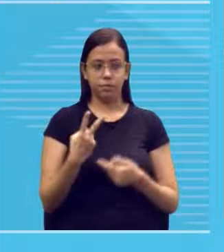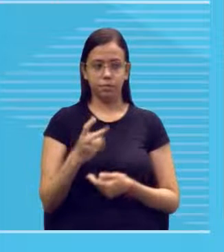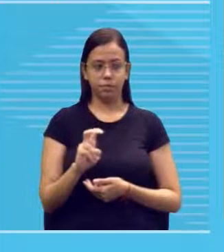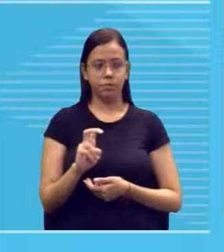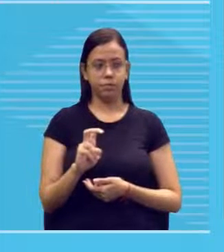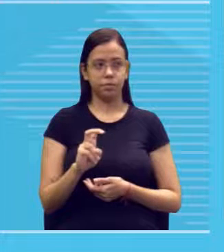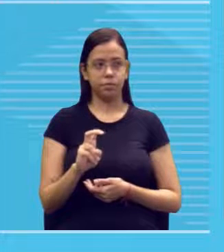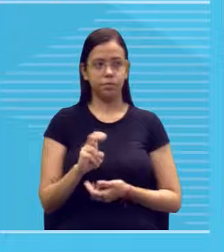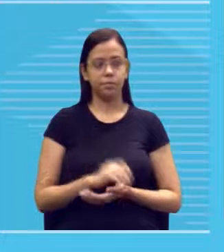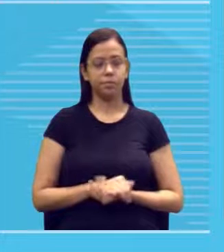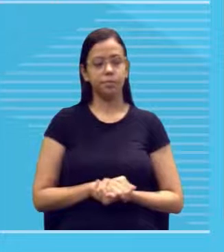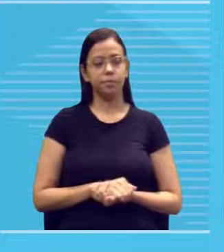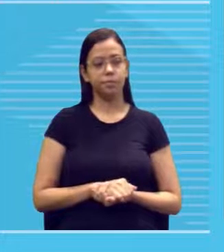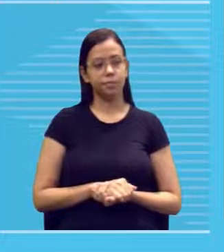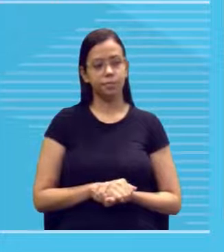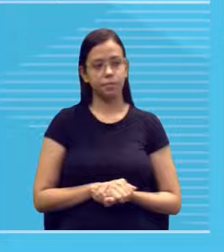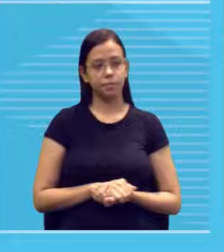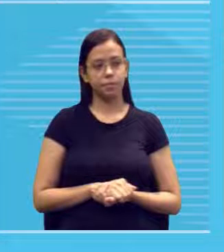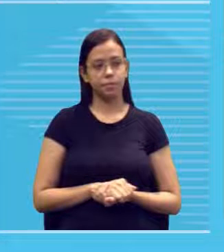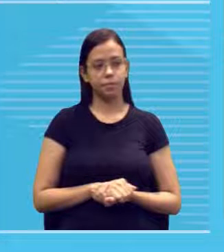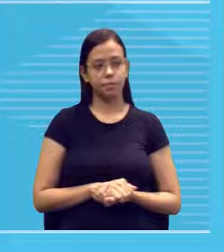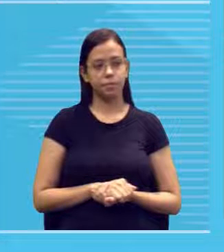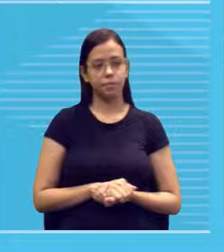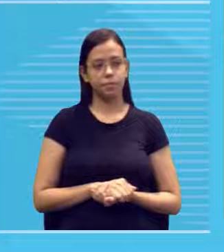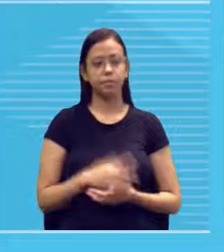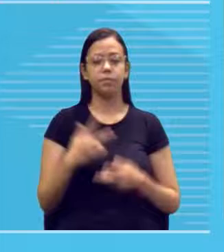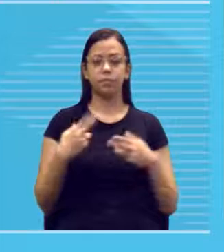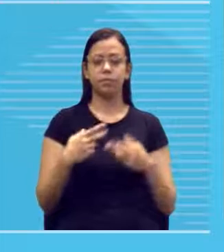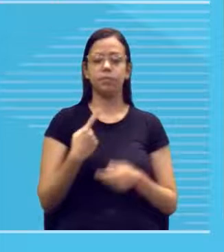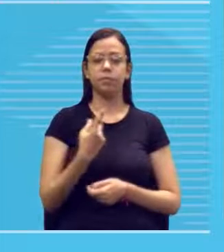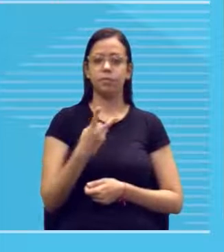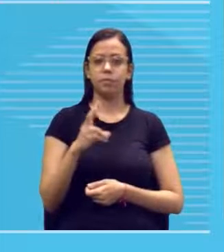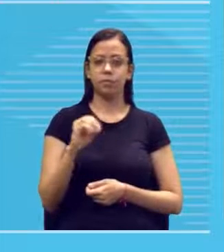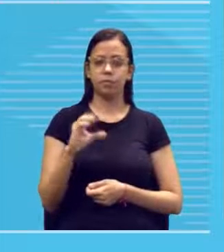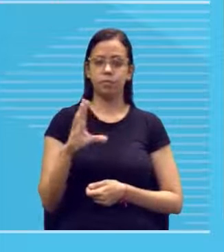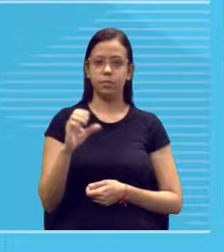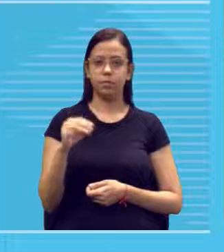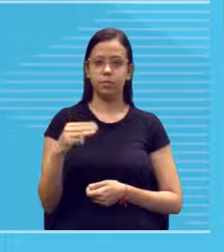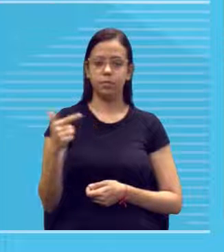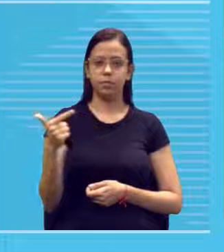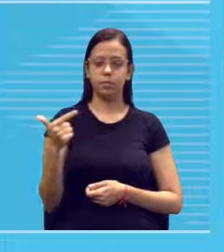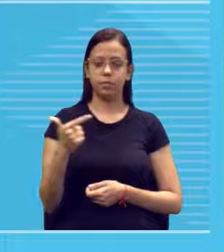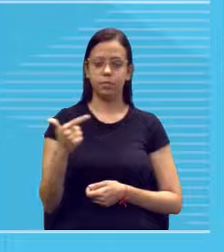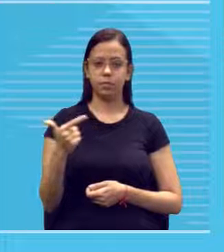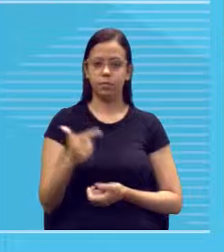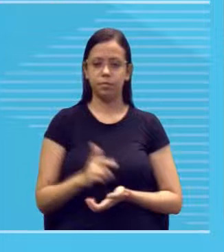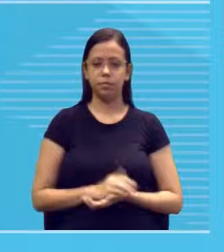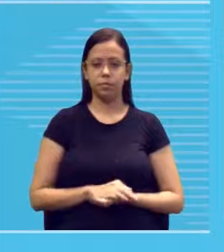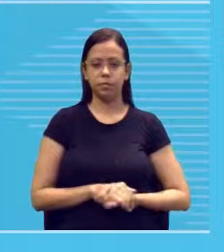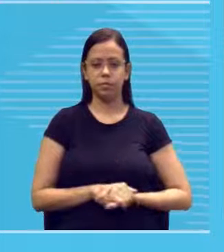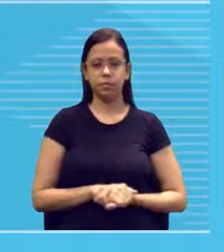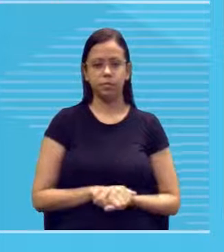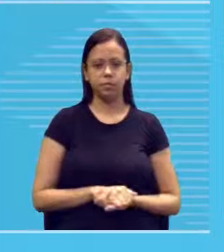x 6 que é igual a 150 cm quadrados